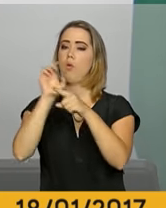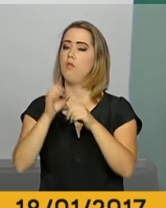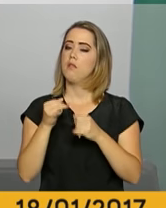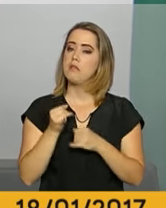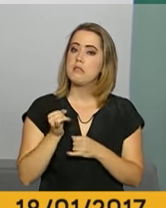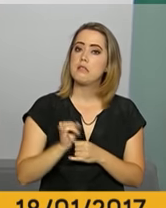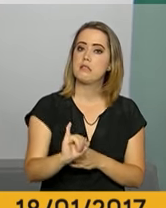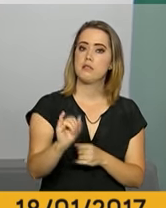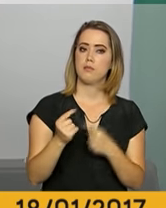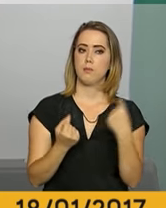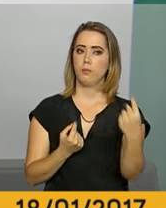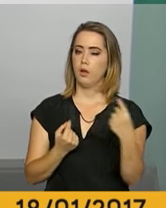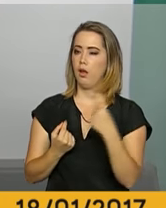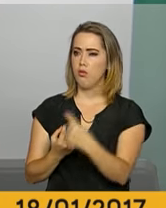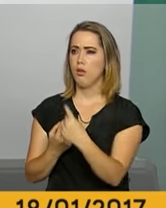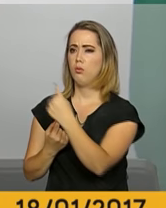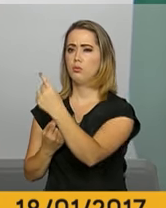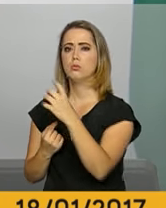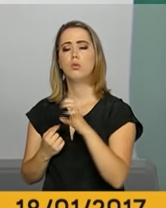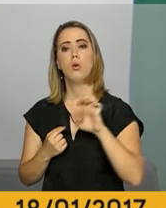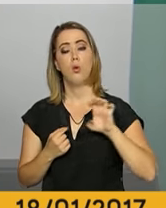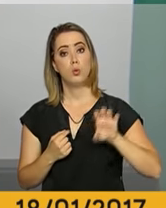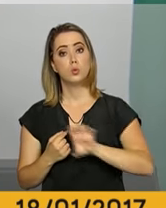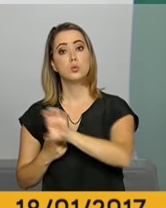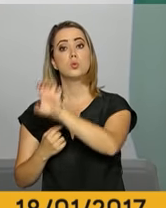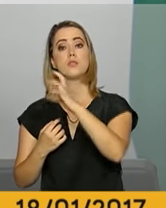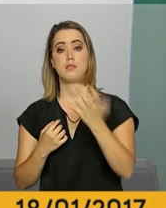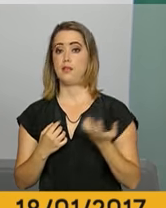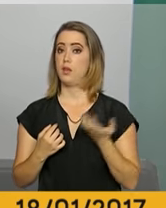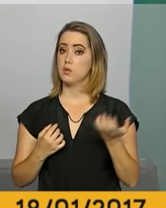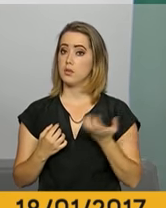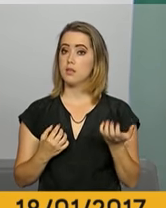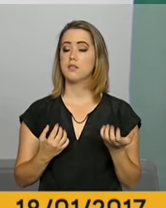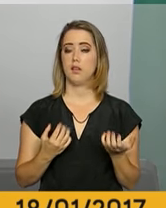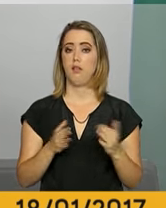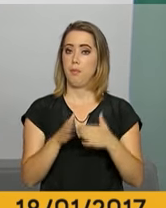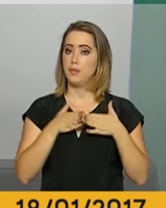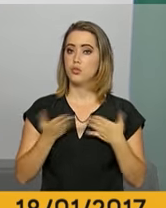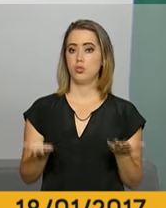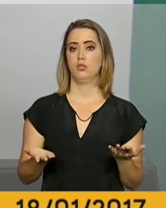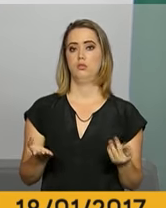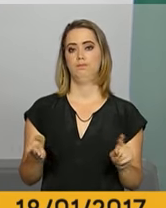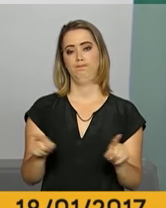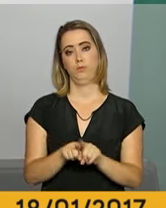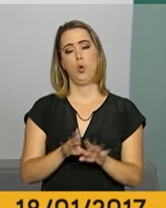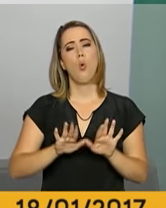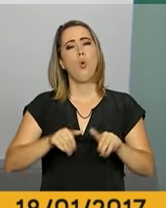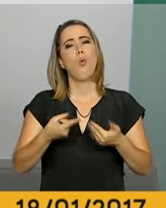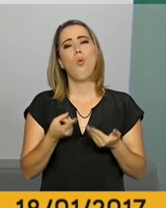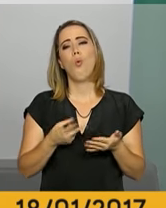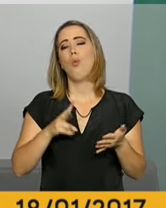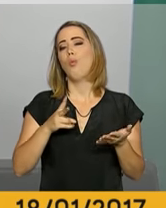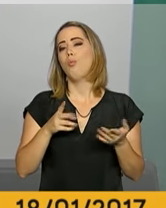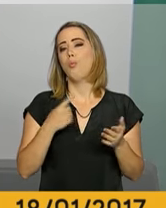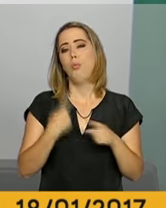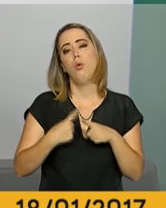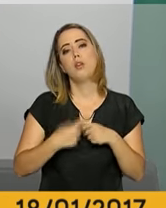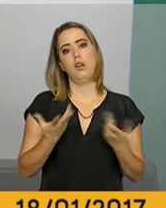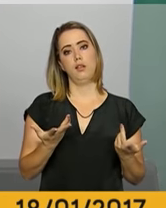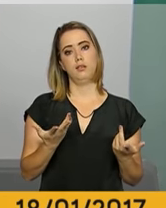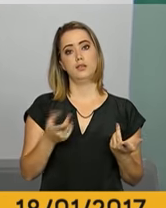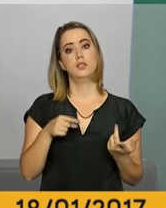concordância, naturalmente, e até mesmo solicitação dos governos estaduais. Com que objetivo? Vejam